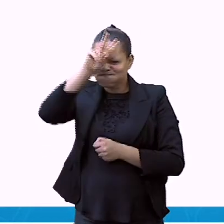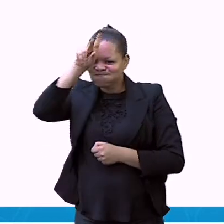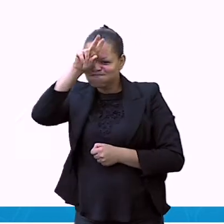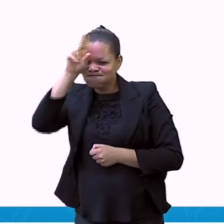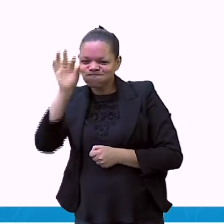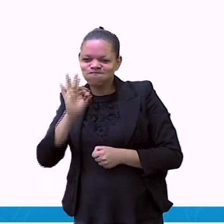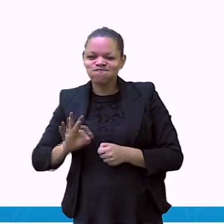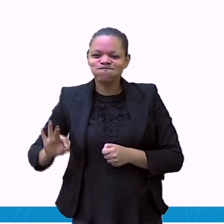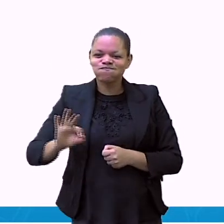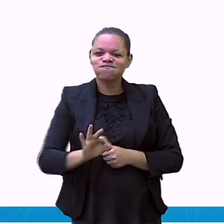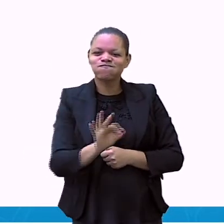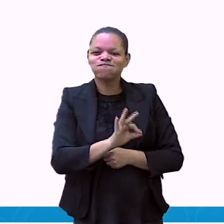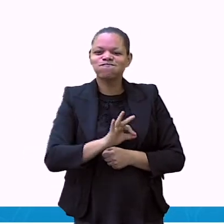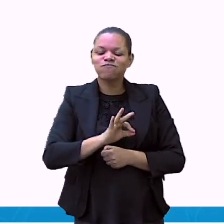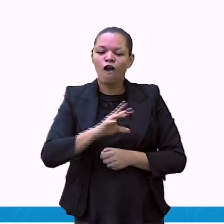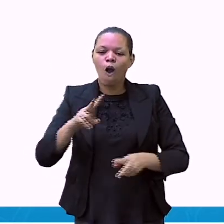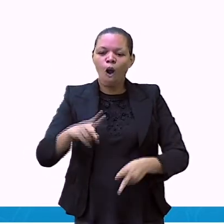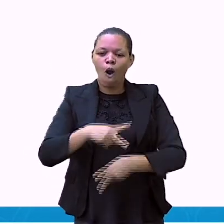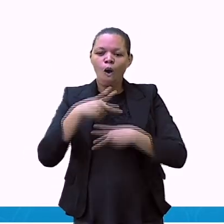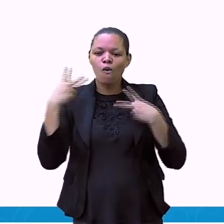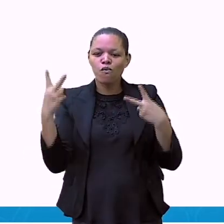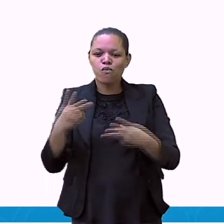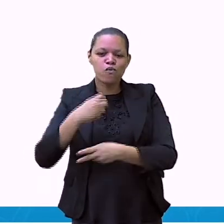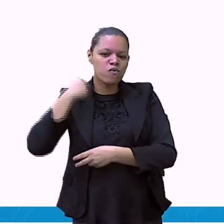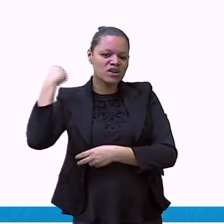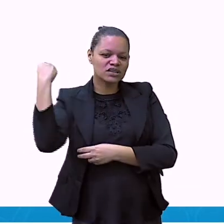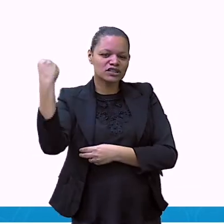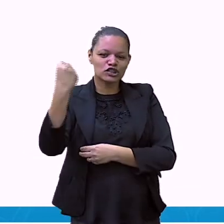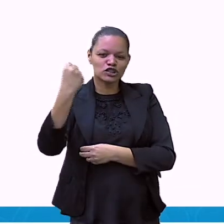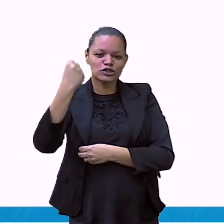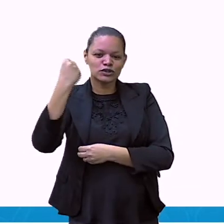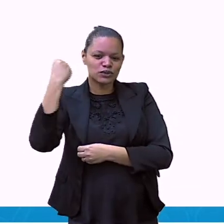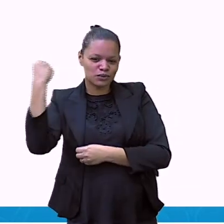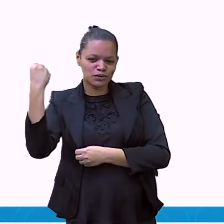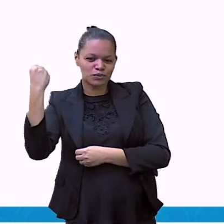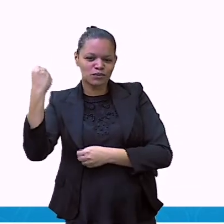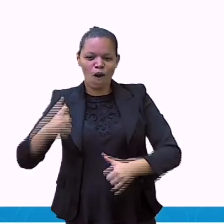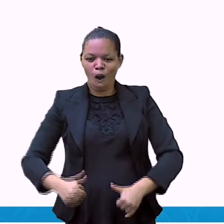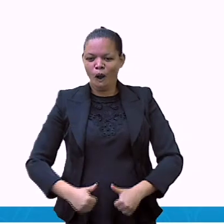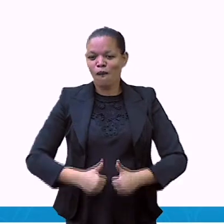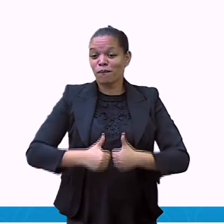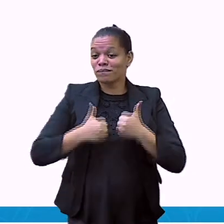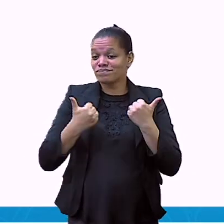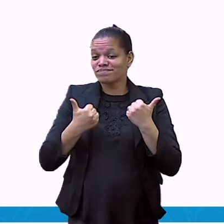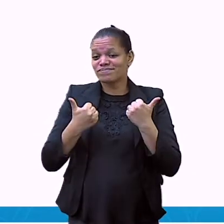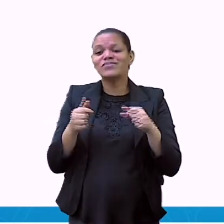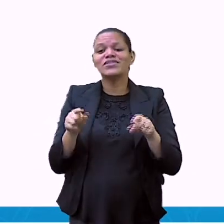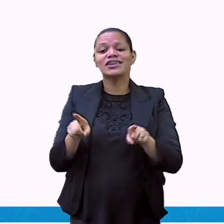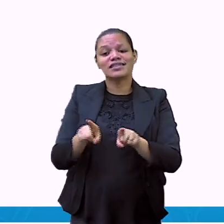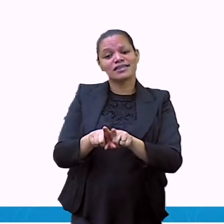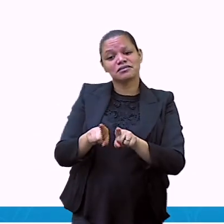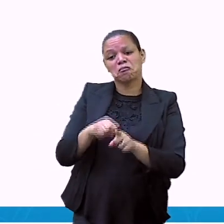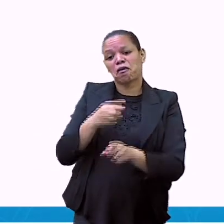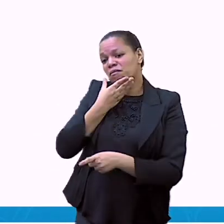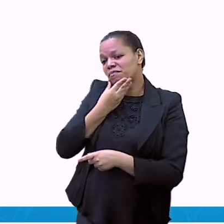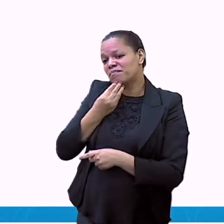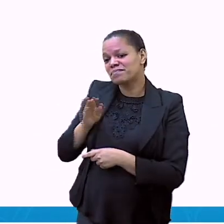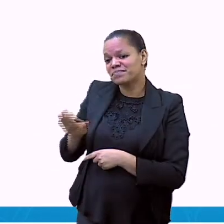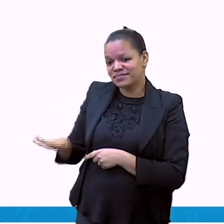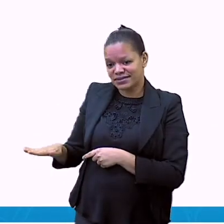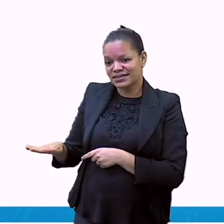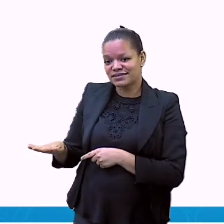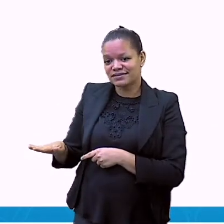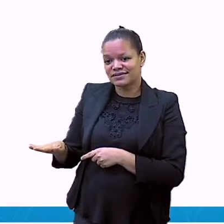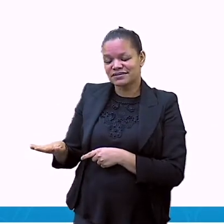mosca, vencedor, goleador e menino, simplesmente menino. Então, nós